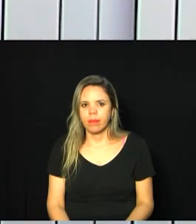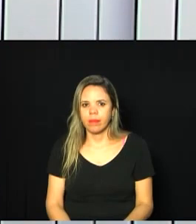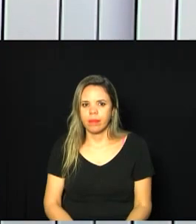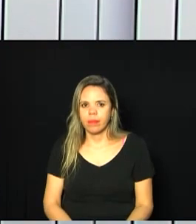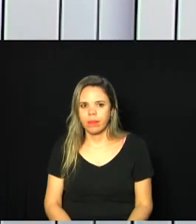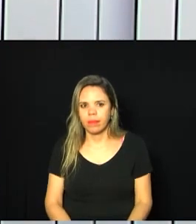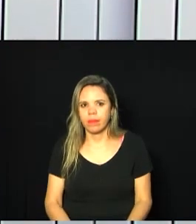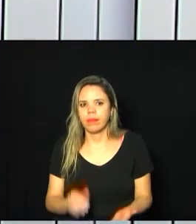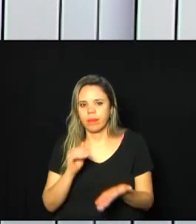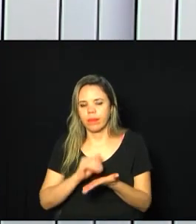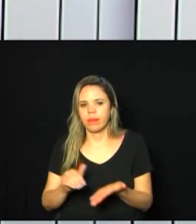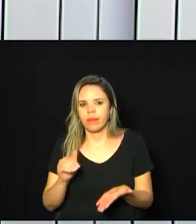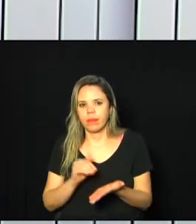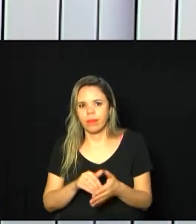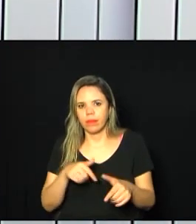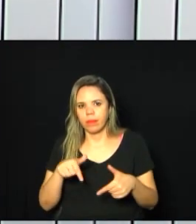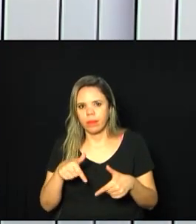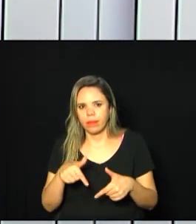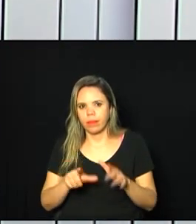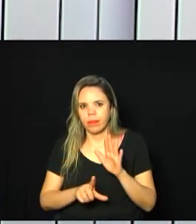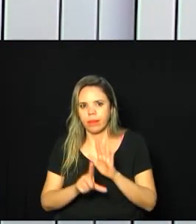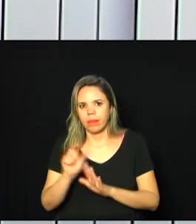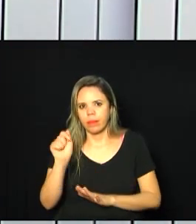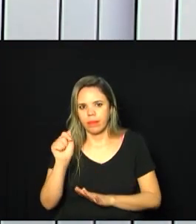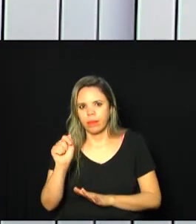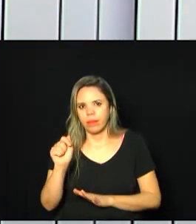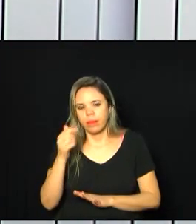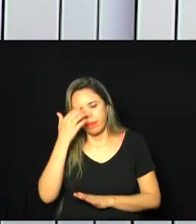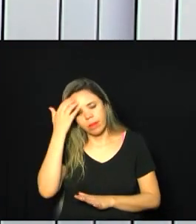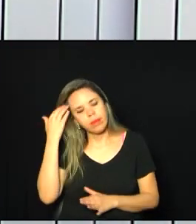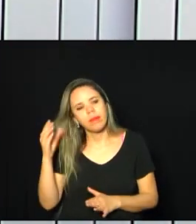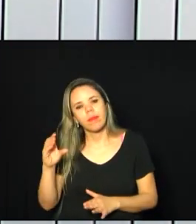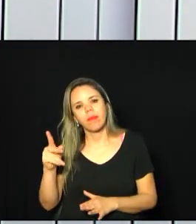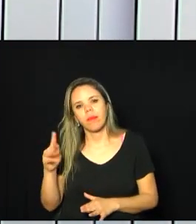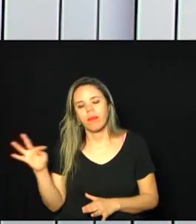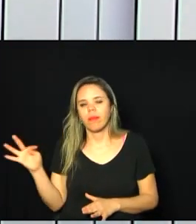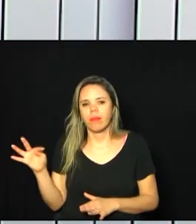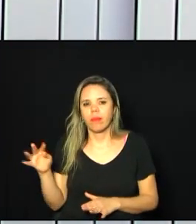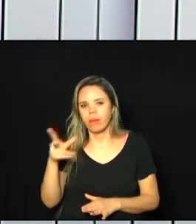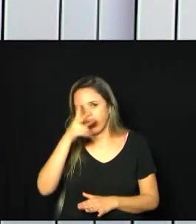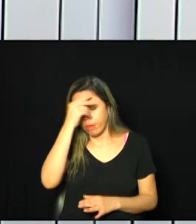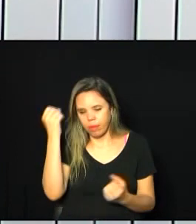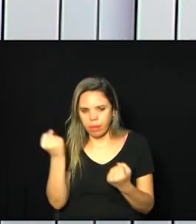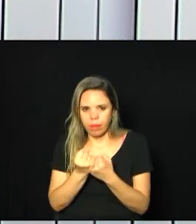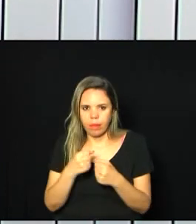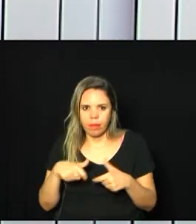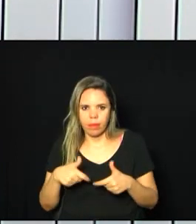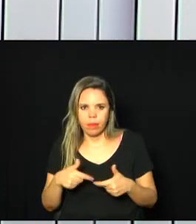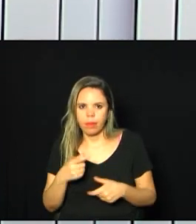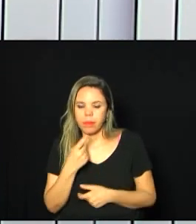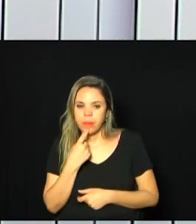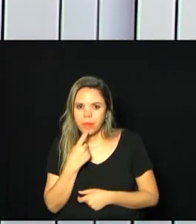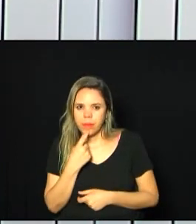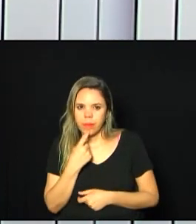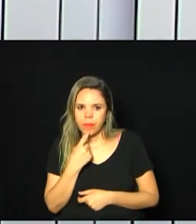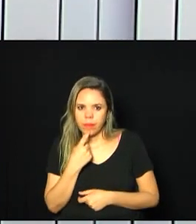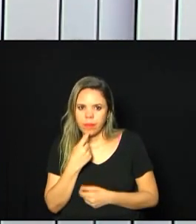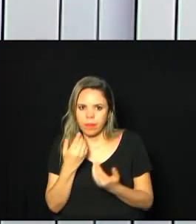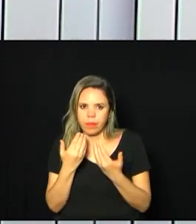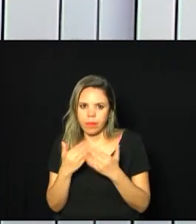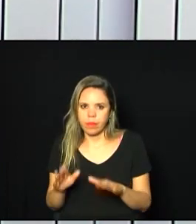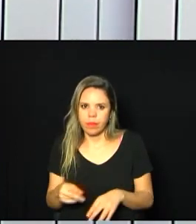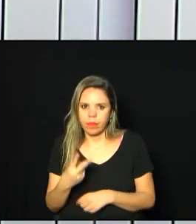E a Secretaria de Trabalho e Renda, através do Cepate, o Centro Público de Apoio ao Trabalhador de Campinas,